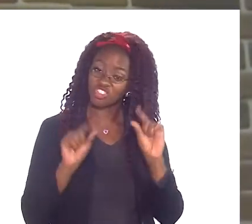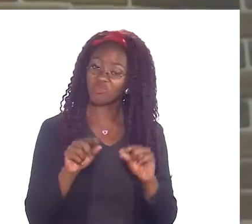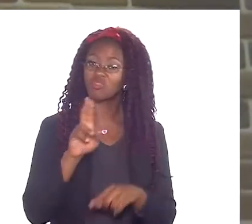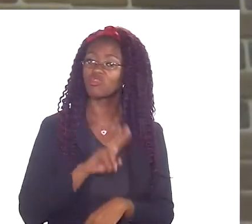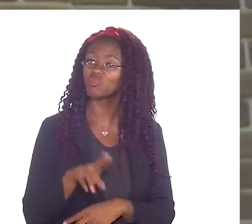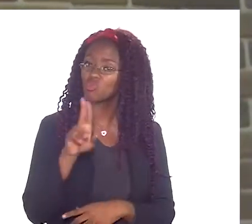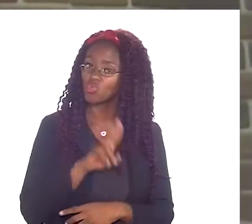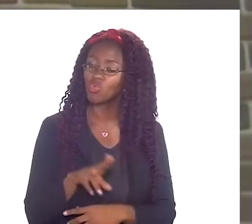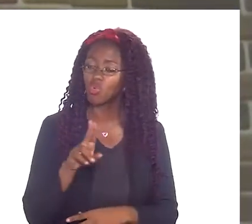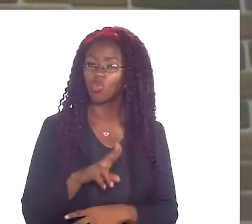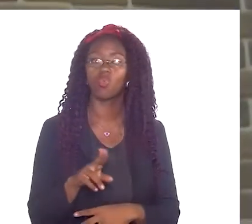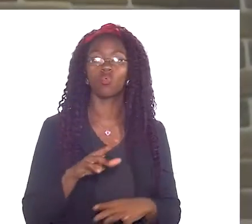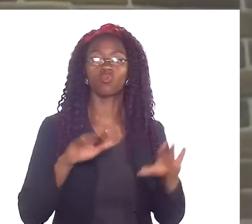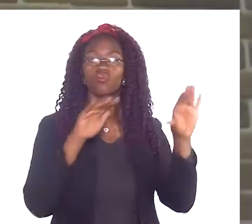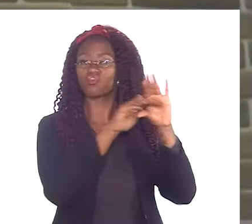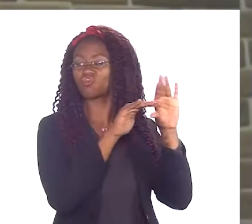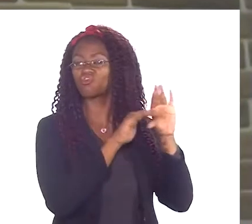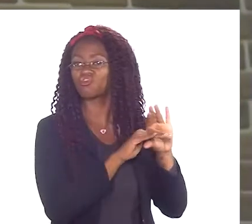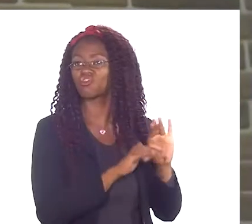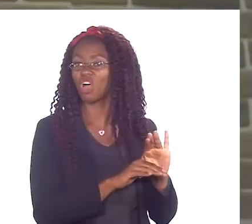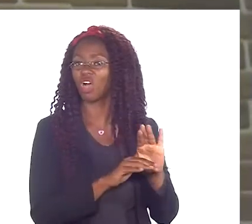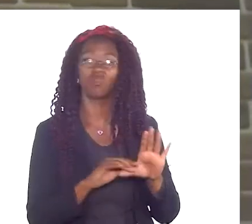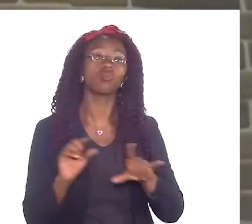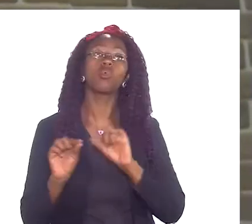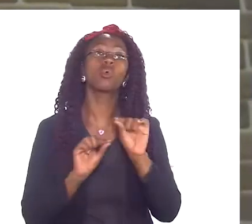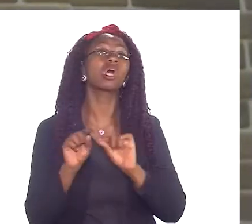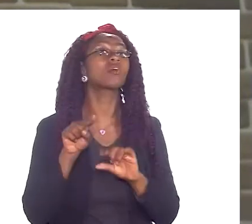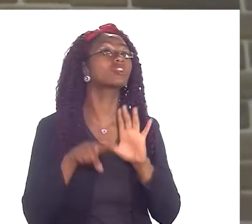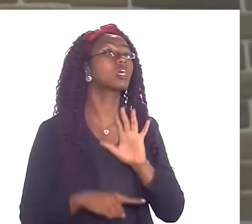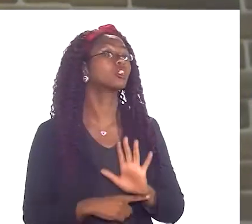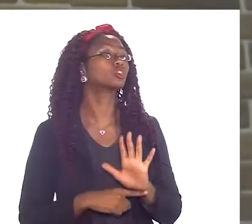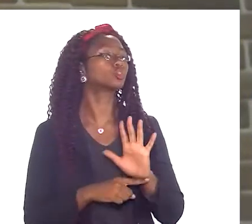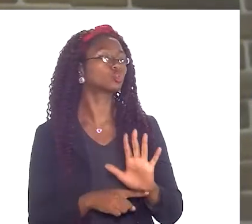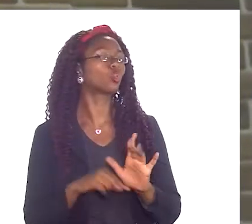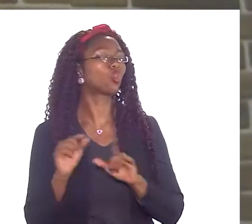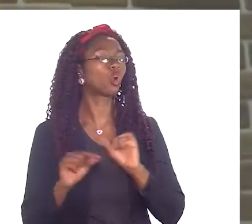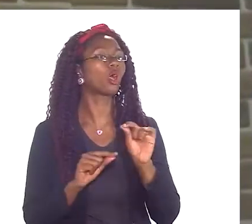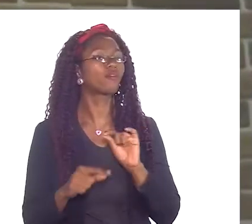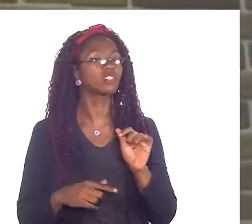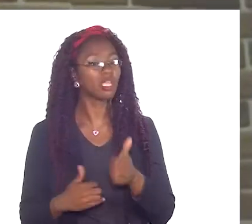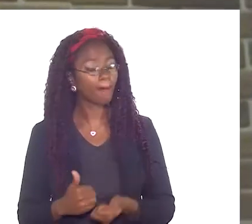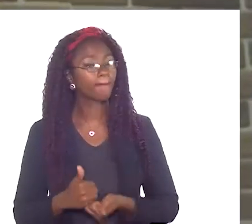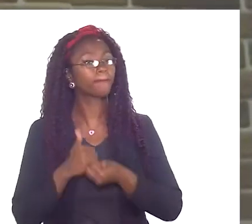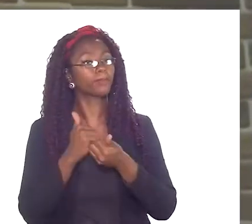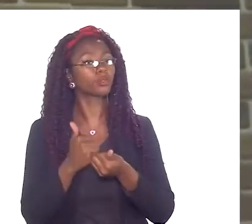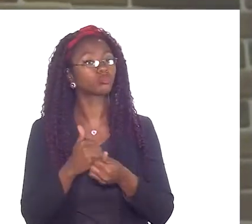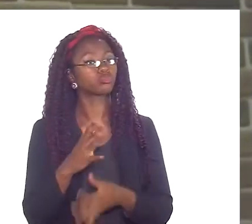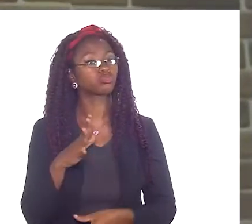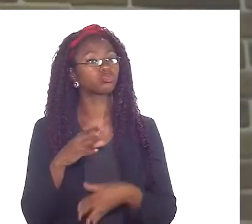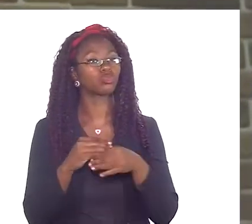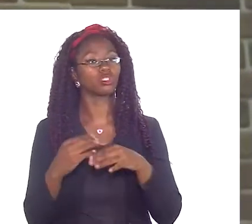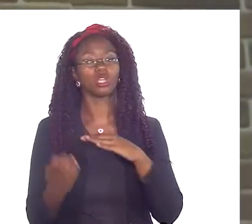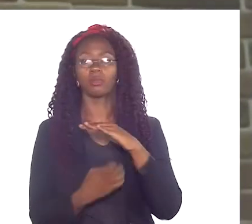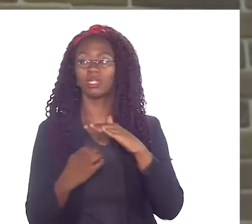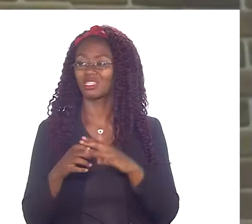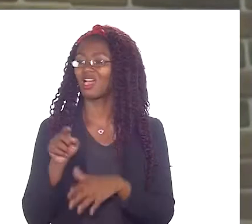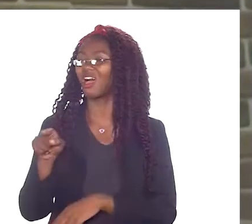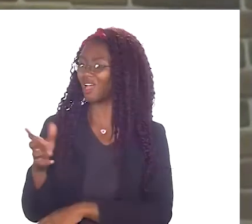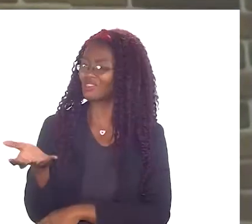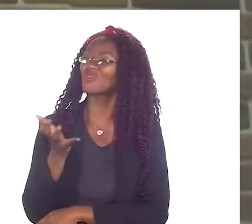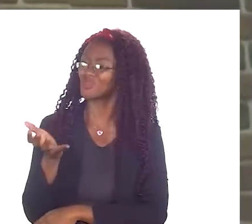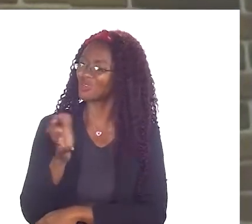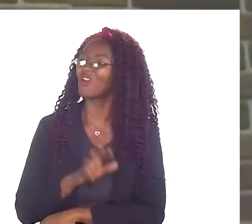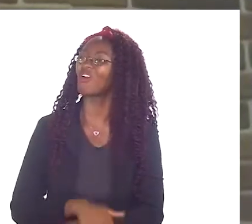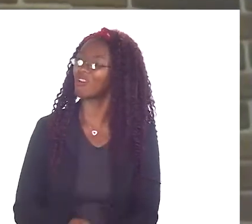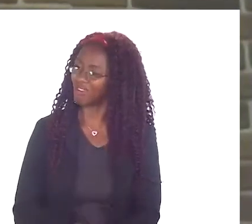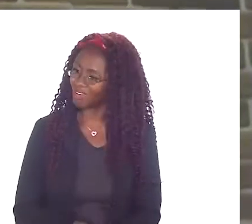do estoque em 3%? O que você realizou? O que realmente você entregou de valor para aquela empresa que o recrutador foi lá e falou,